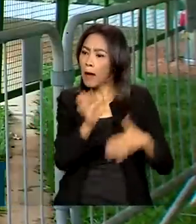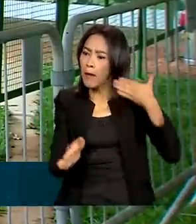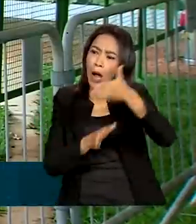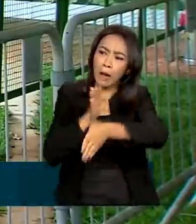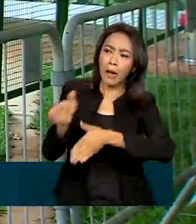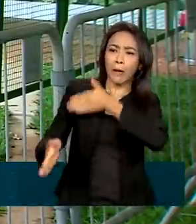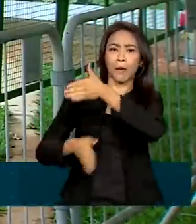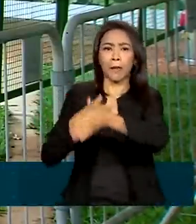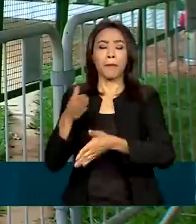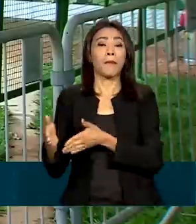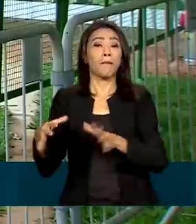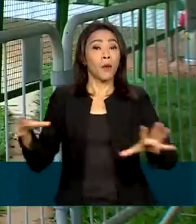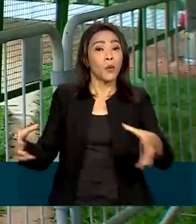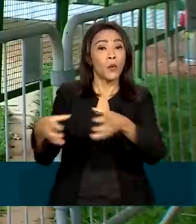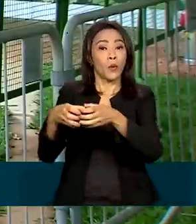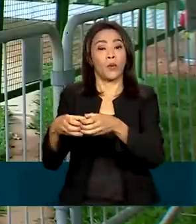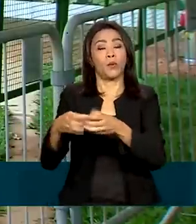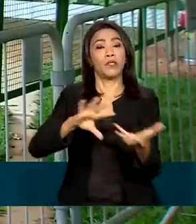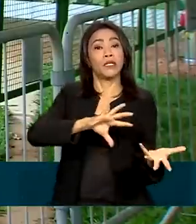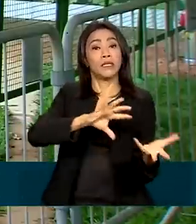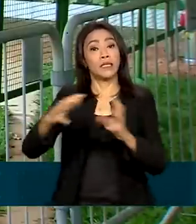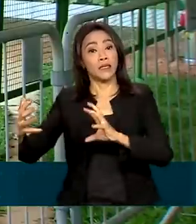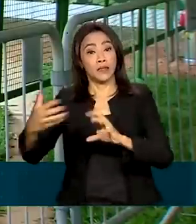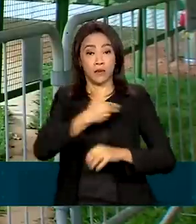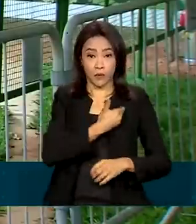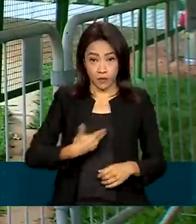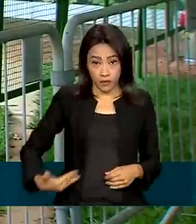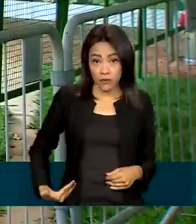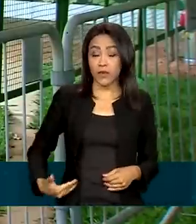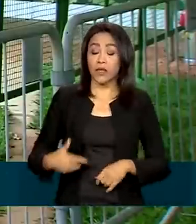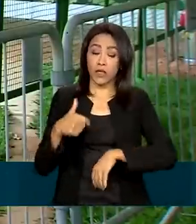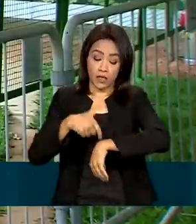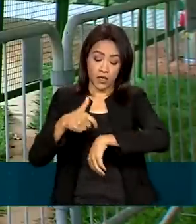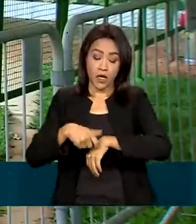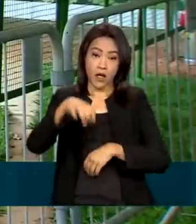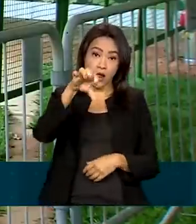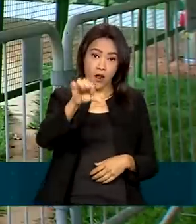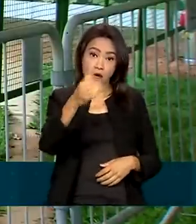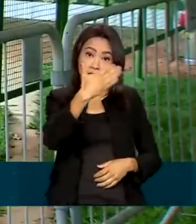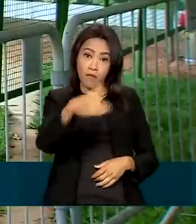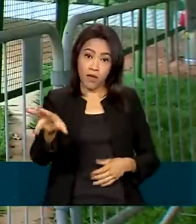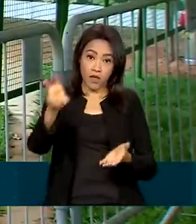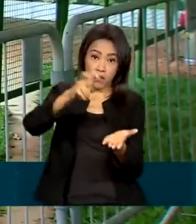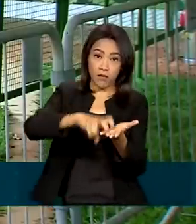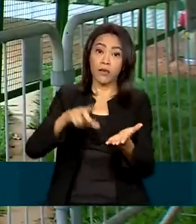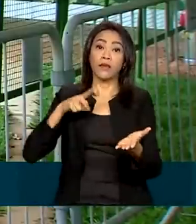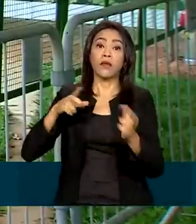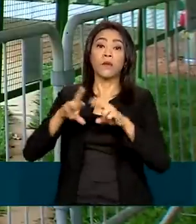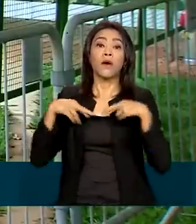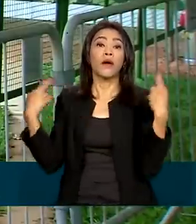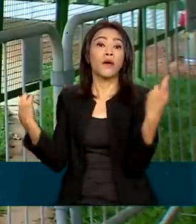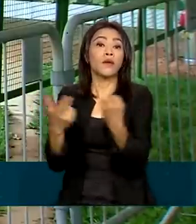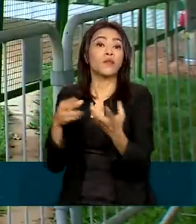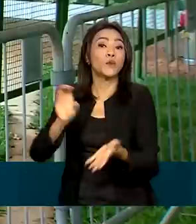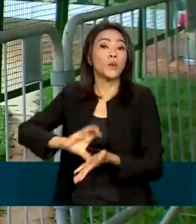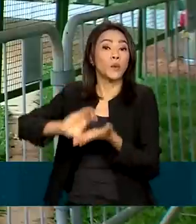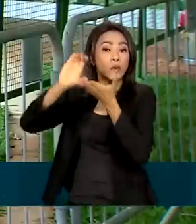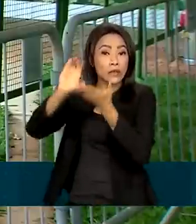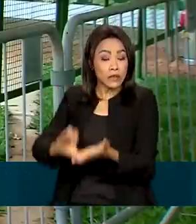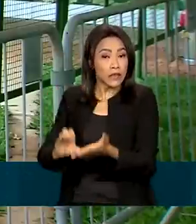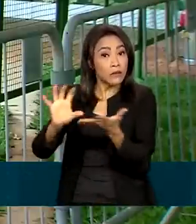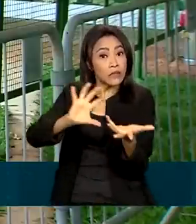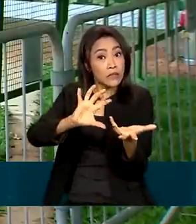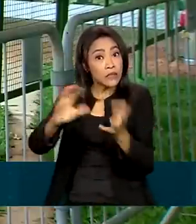equipes da transição de governo. Logo mais, né, às 9h30 da manhã, começa uma reunião do Conselho Político de Transição,